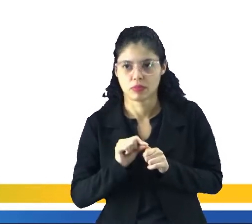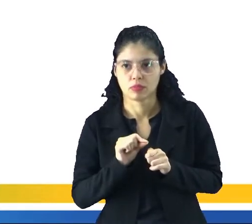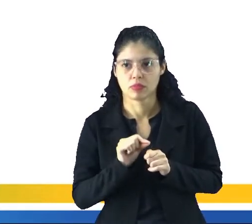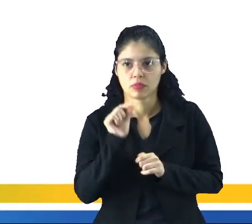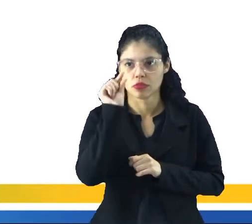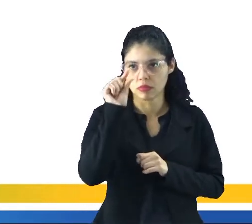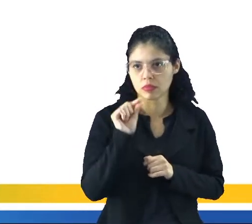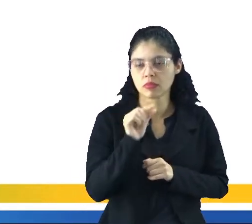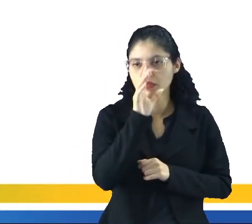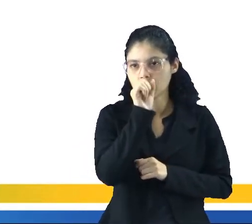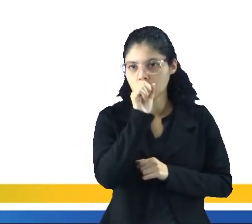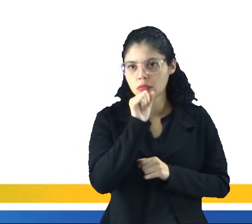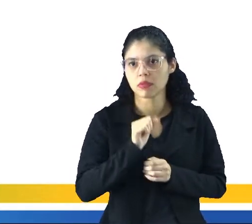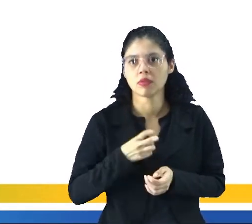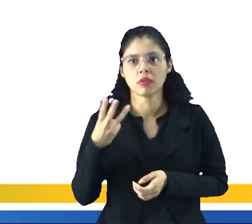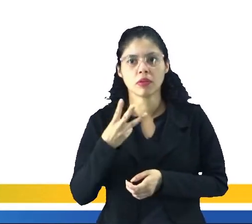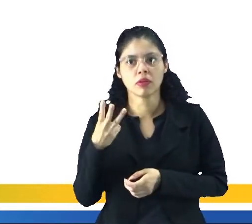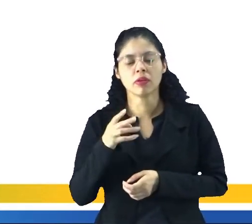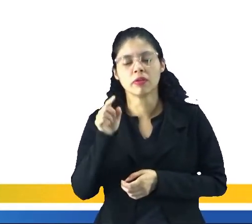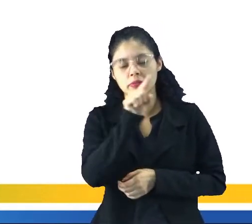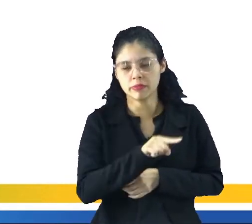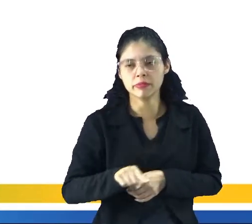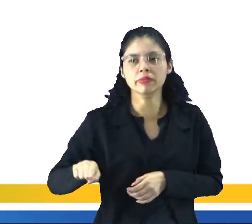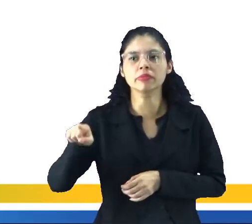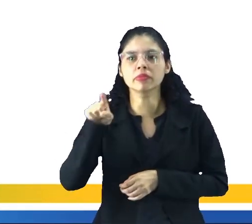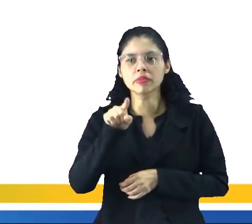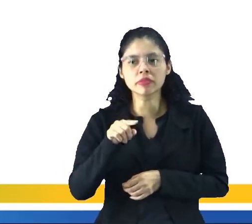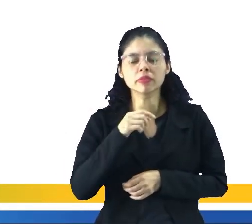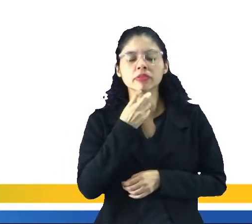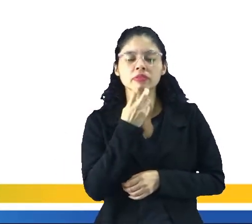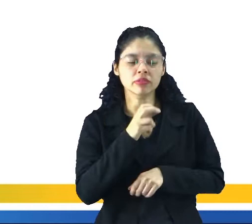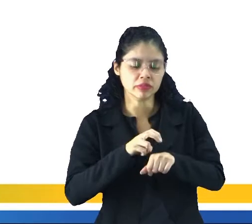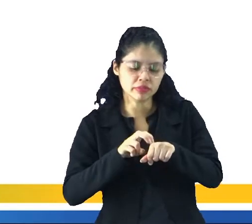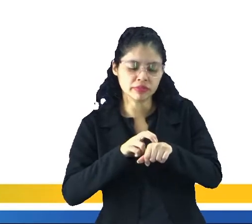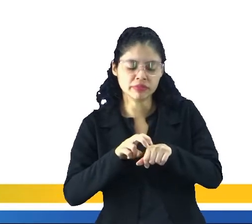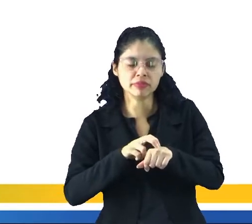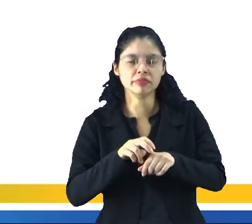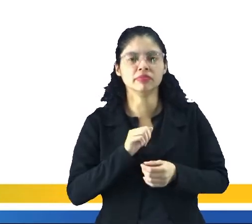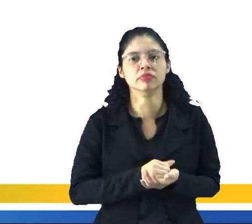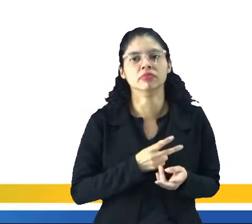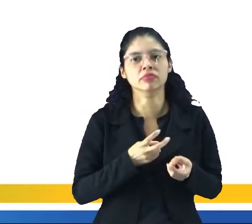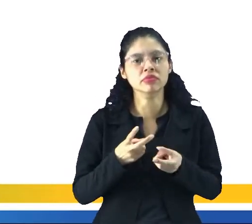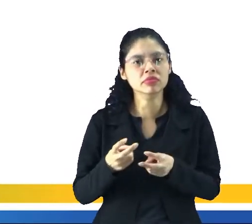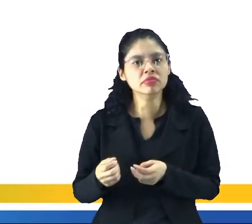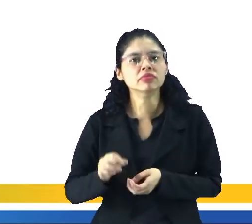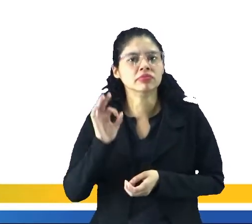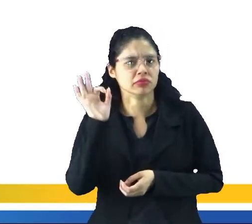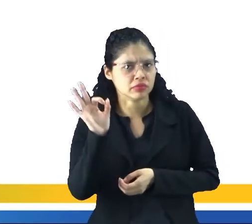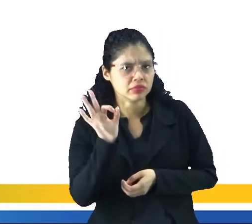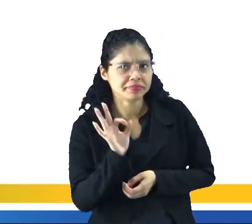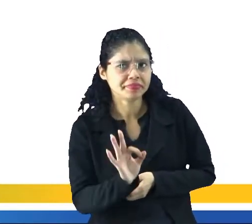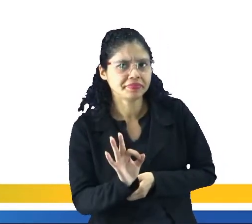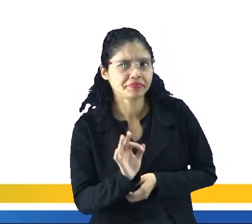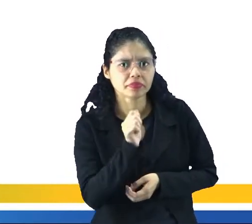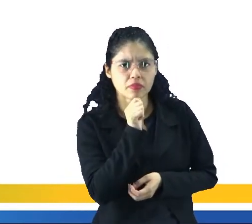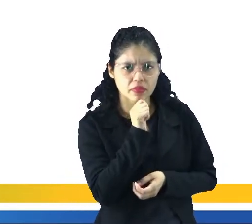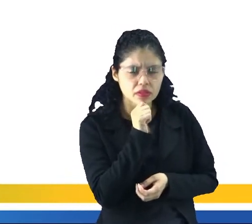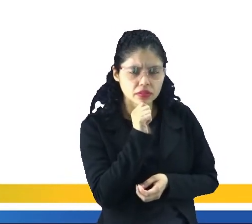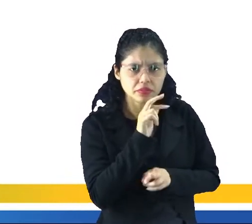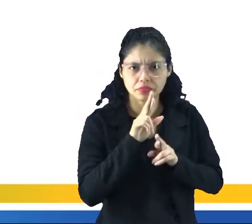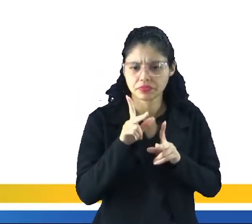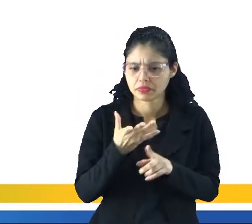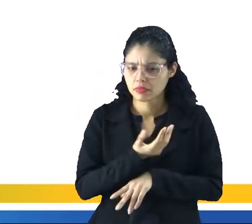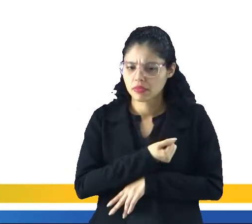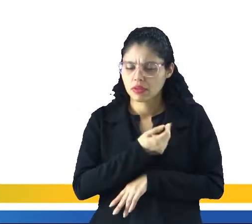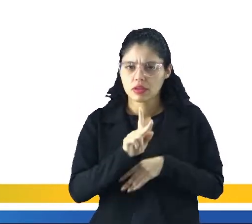linha laranja, e o terceiro estado, que seria o resto do círculo verde. Então, percebam a proporção, em relação ao número